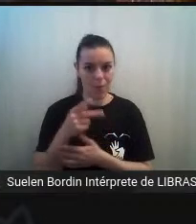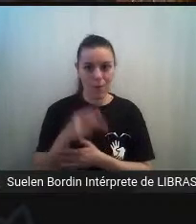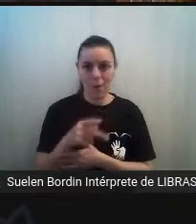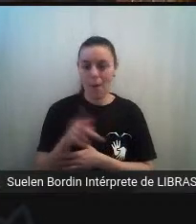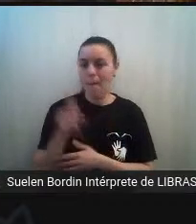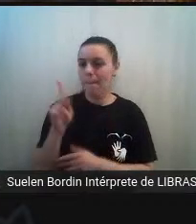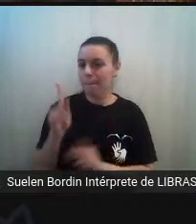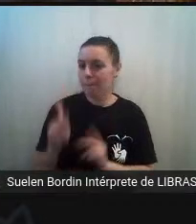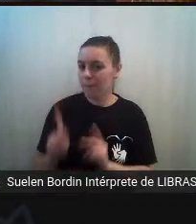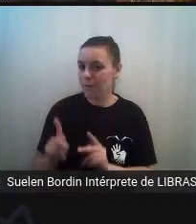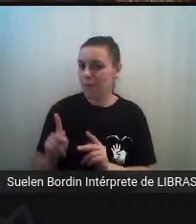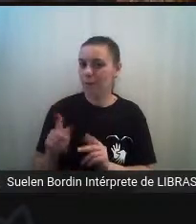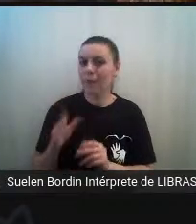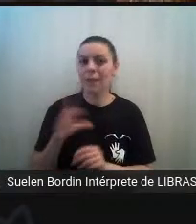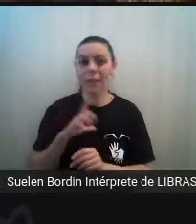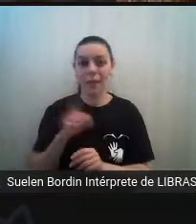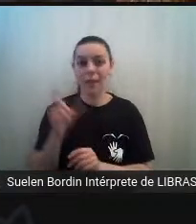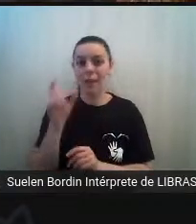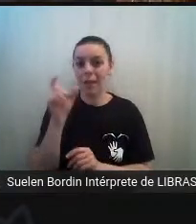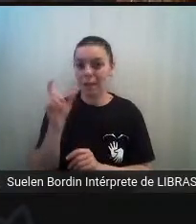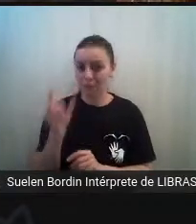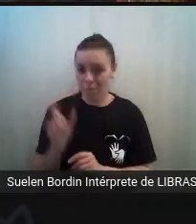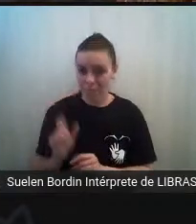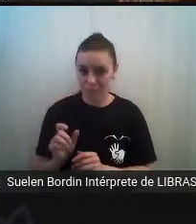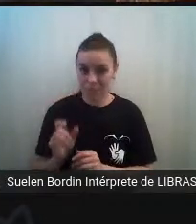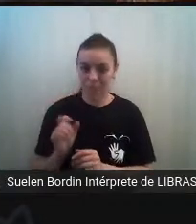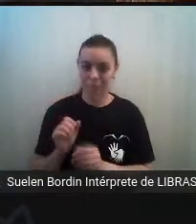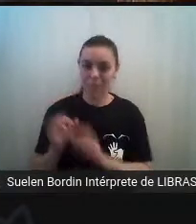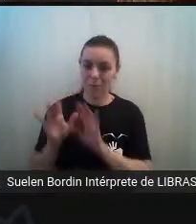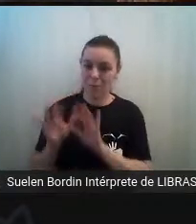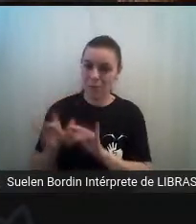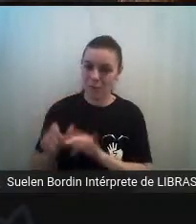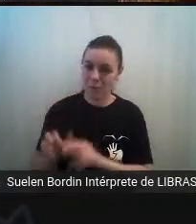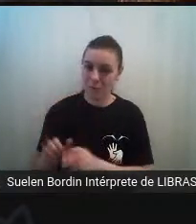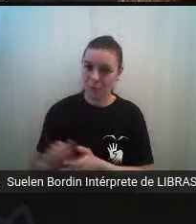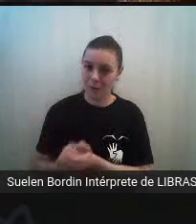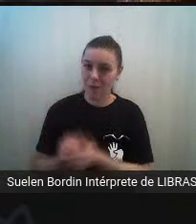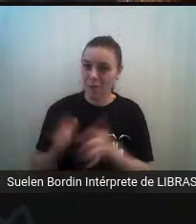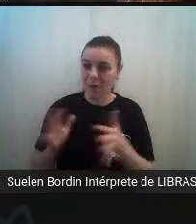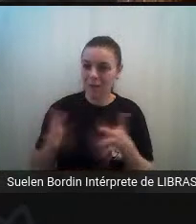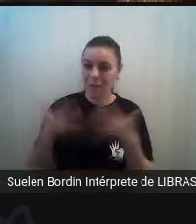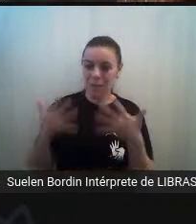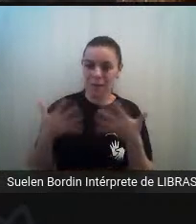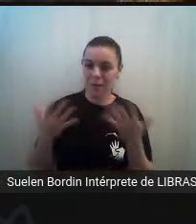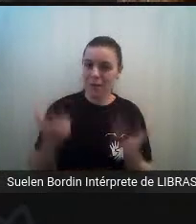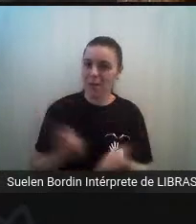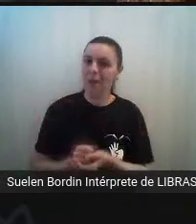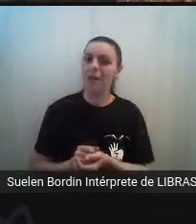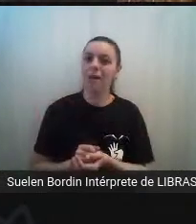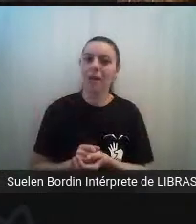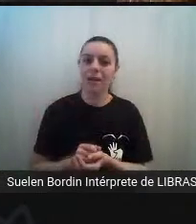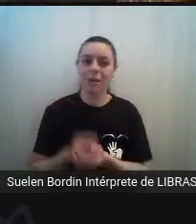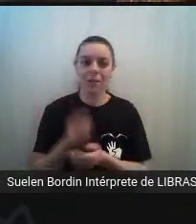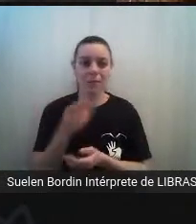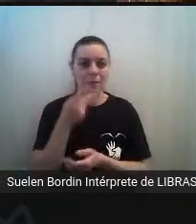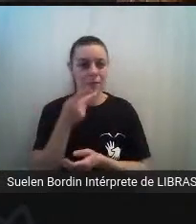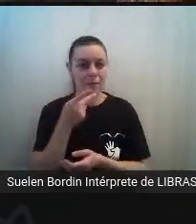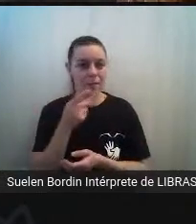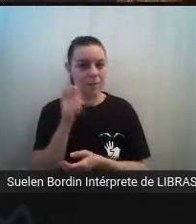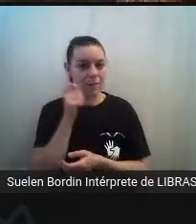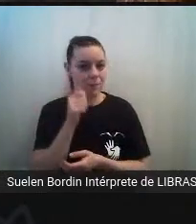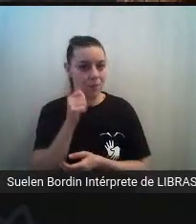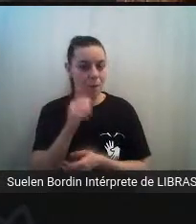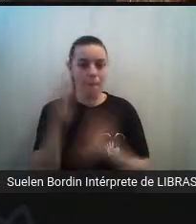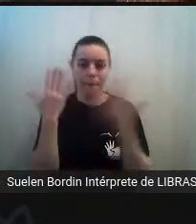bastante comentário legal, eles estão realmente se sentindo inspirados pela fala das meninas, então já coloco o